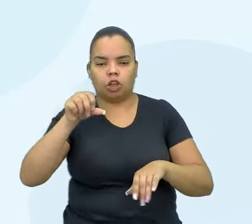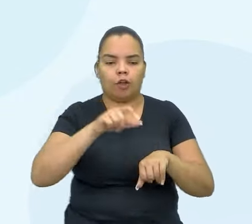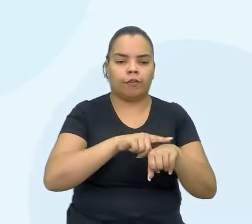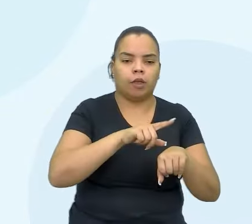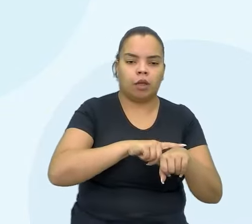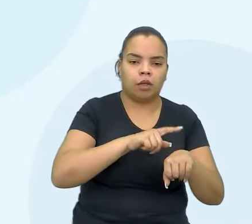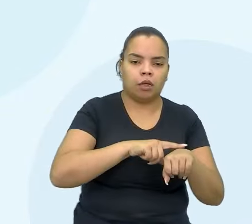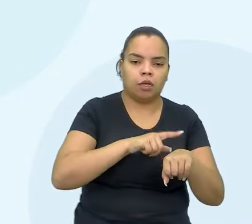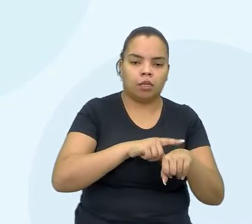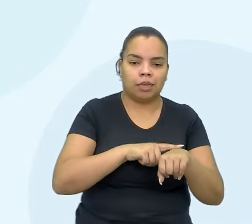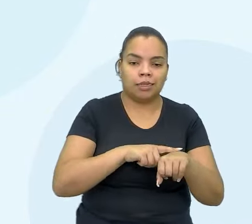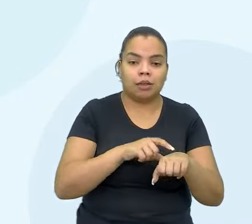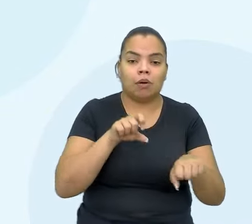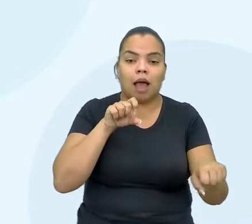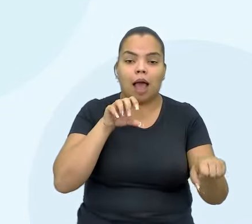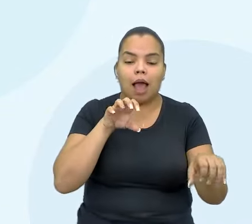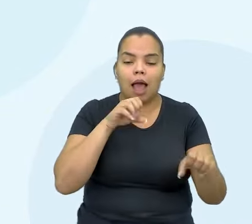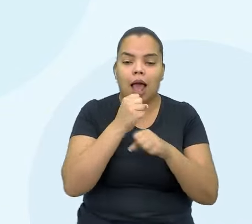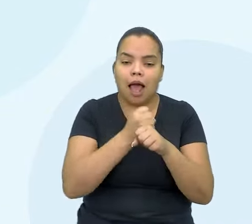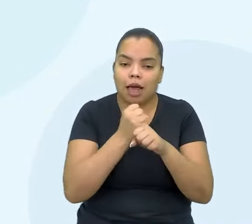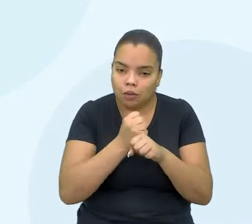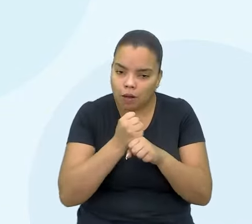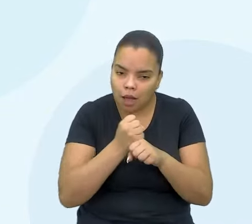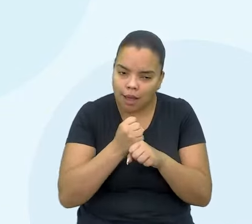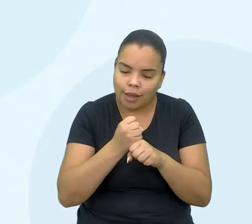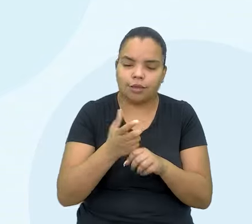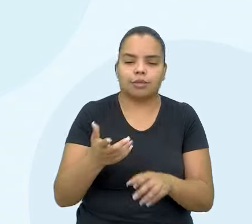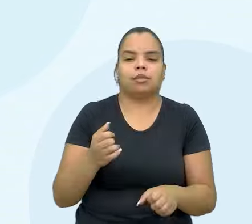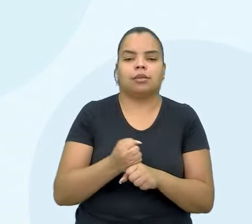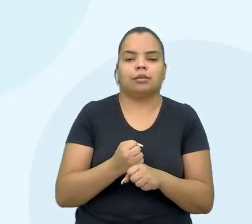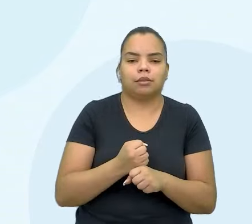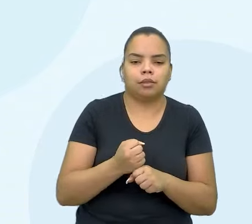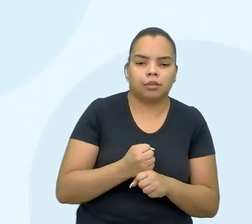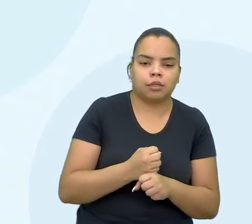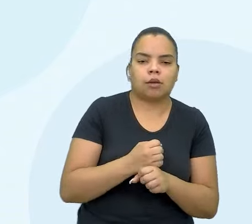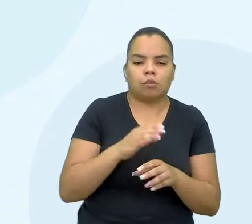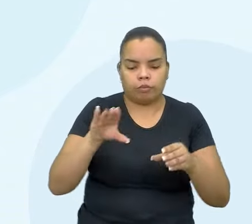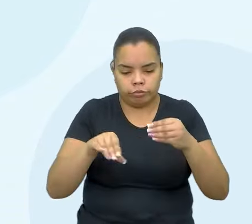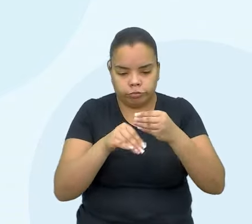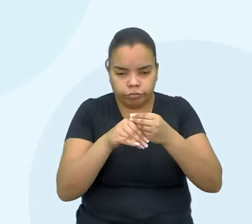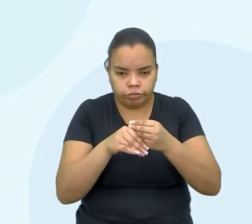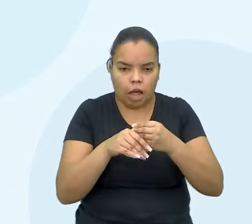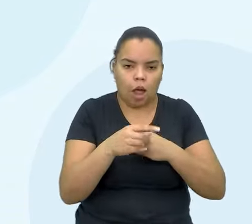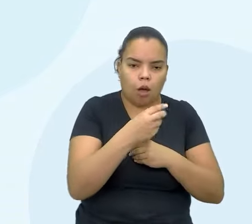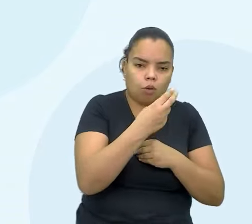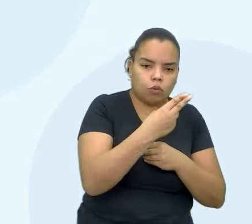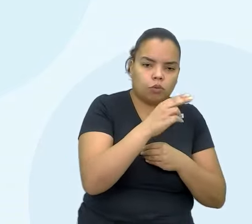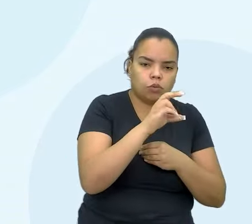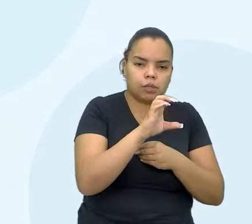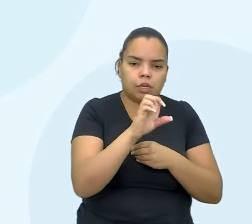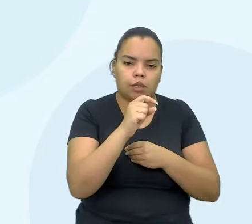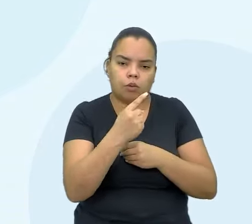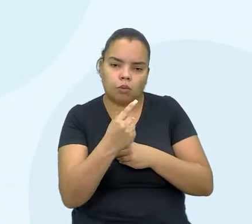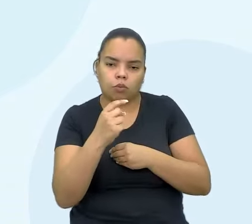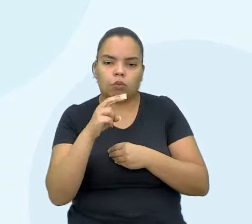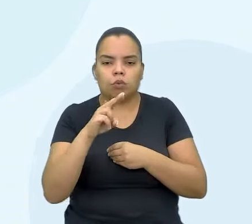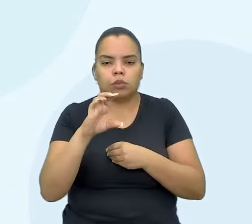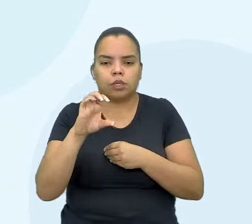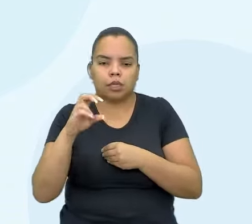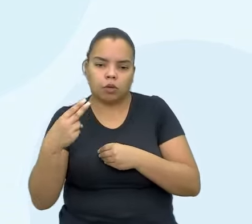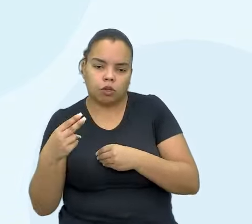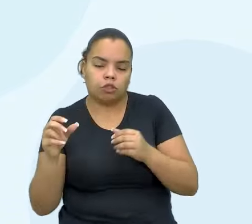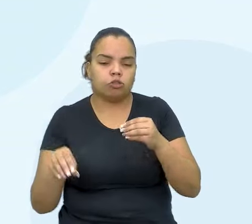são anuais, tá? E aí elas envolvem aí um pouco da UC1 e da UC2. As unidades curriculares,